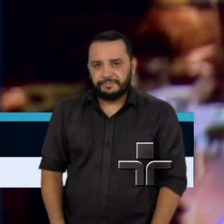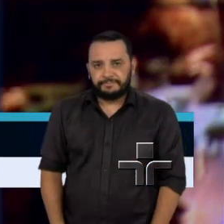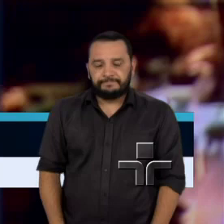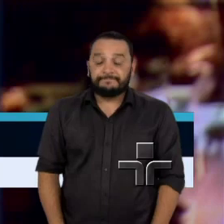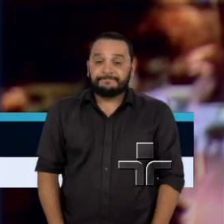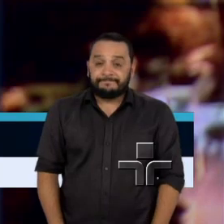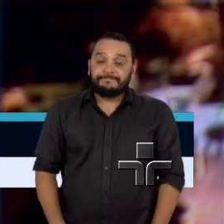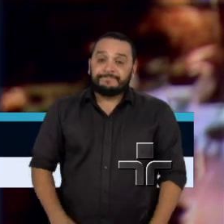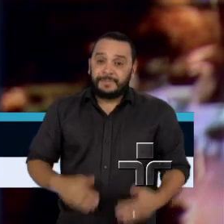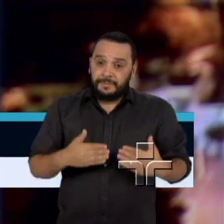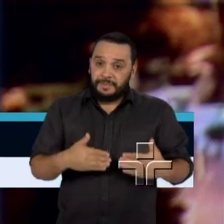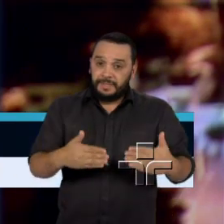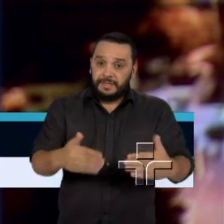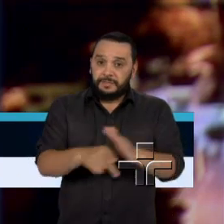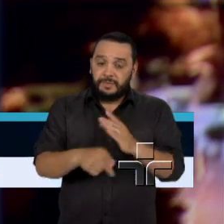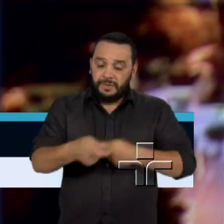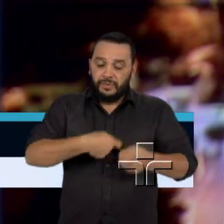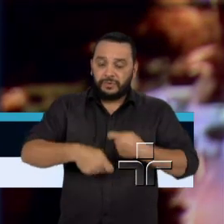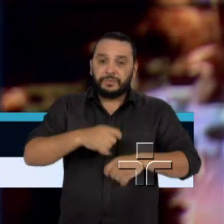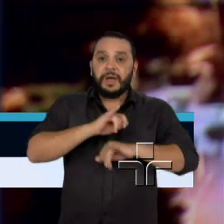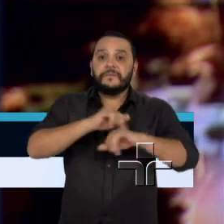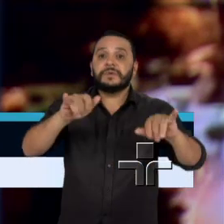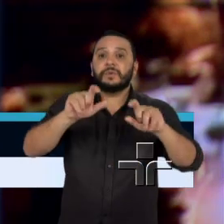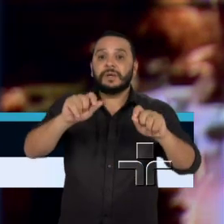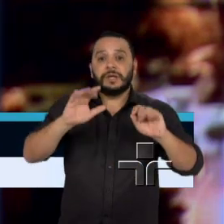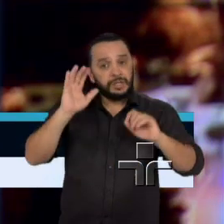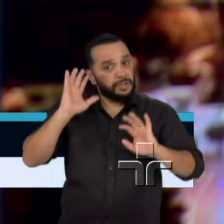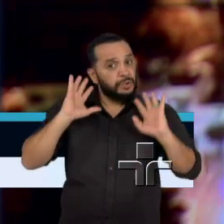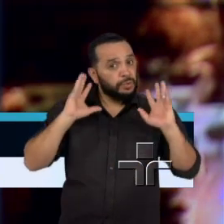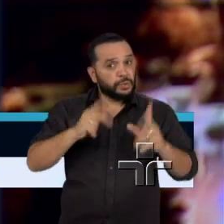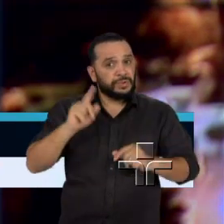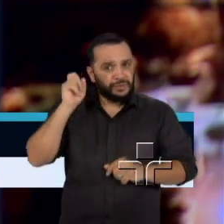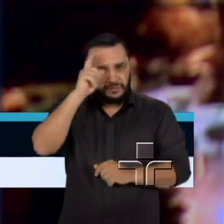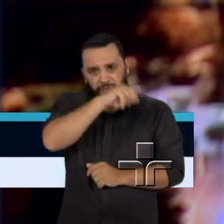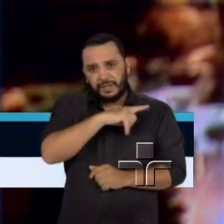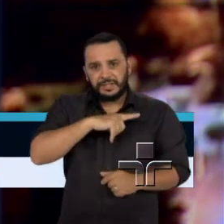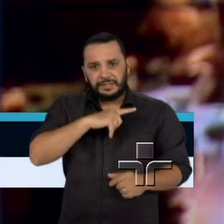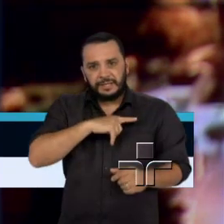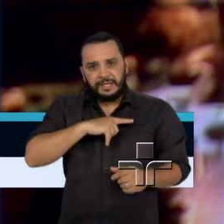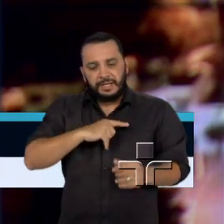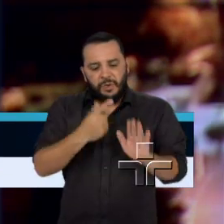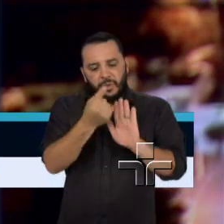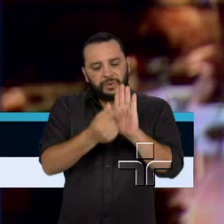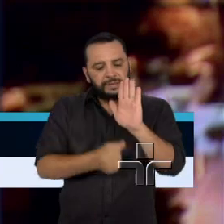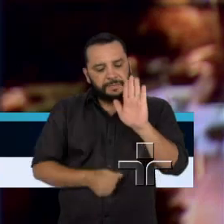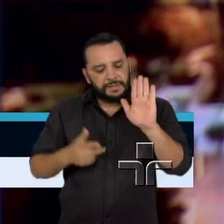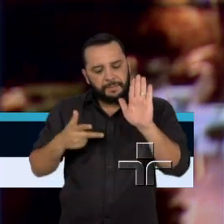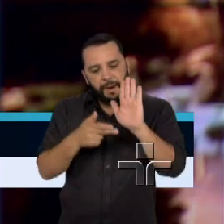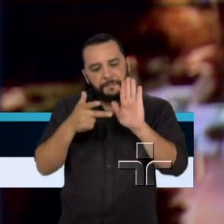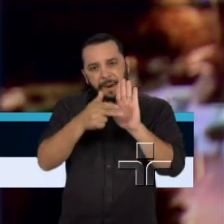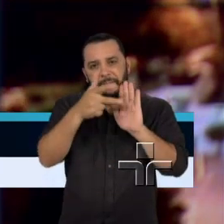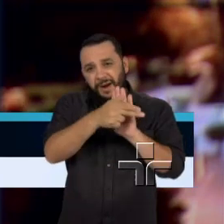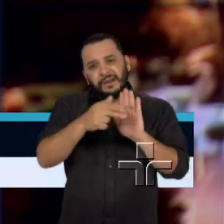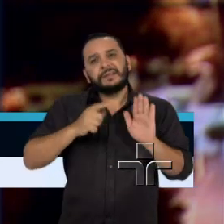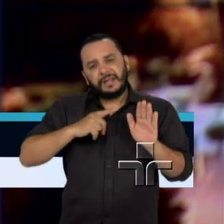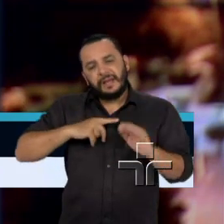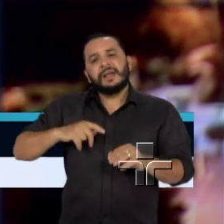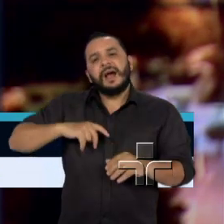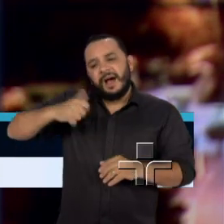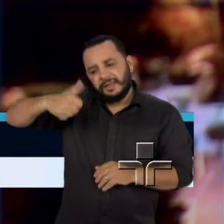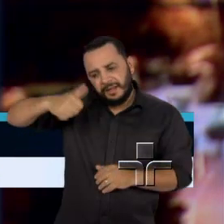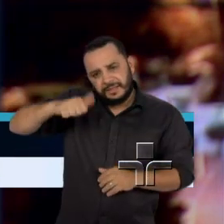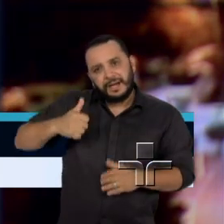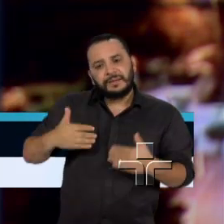Em nota, o Ministério da Economia disse que todas as dificuldades em relação às restrições orçamentárias estão sendo analisadas pelo Ministério e